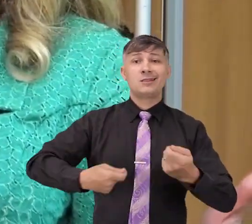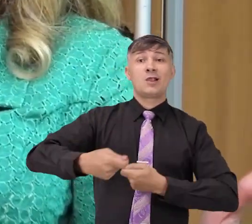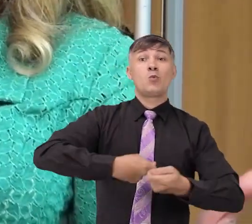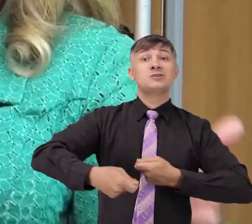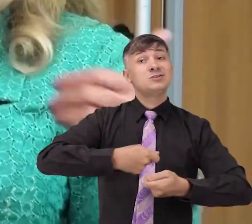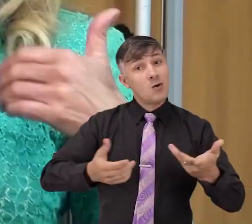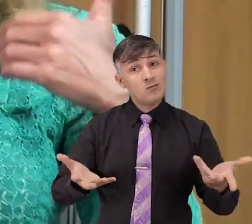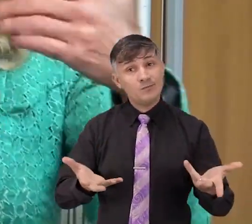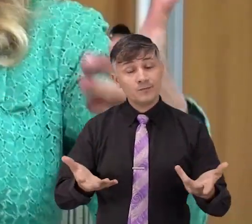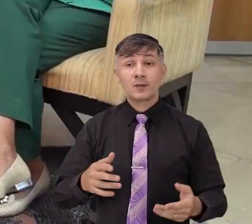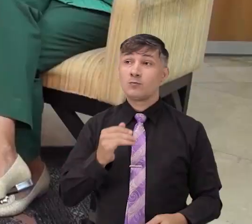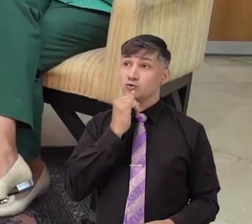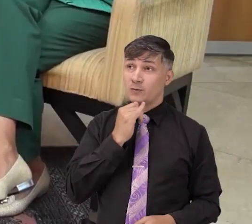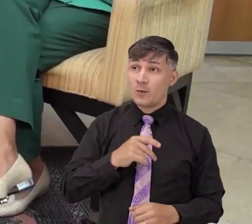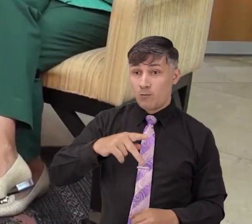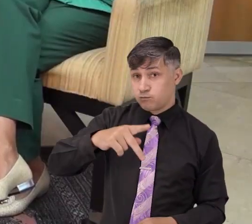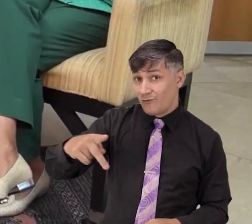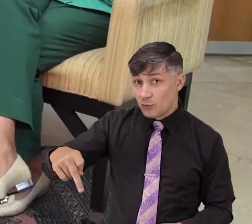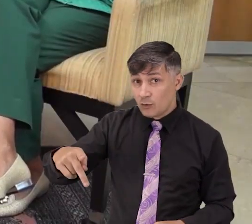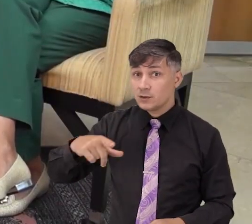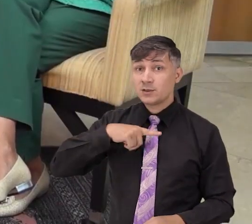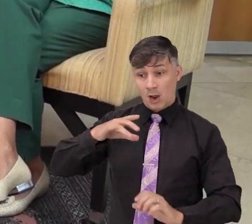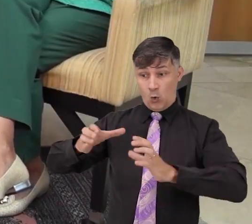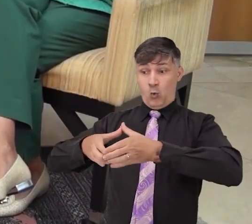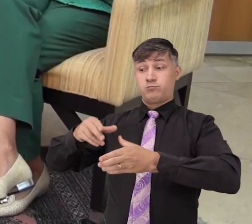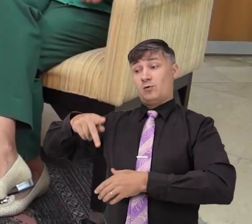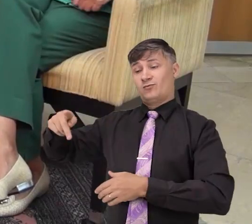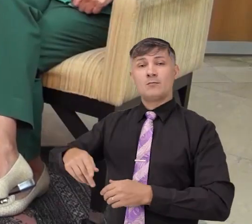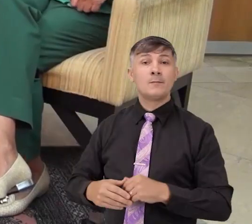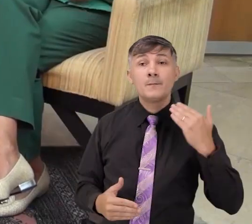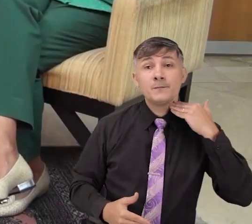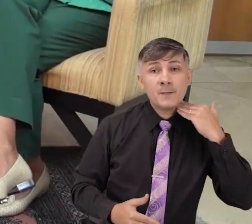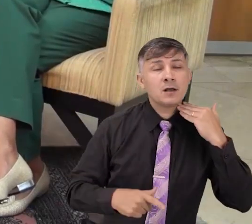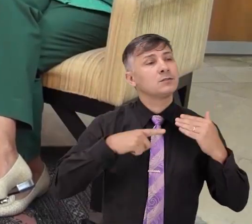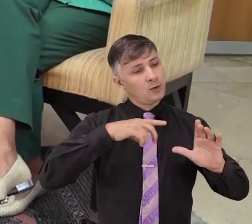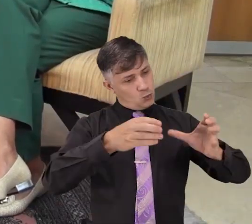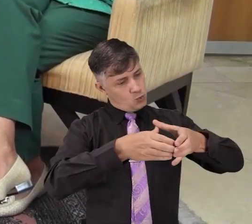negociações. Então, professores, tem a convenção dos professores.